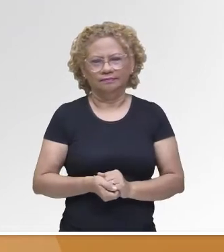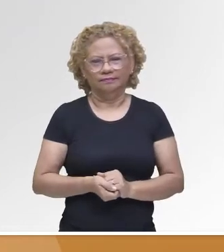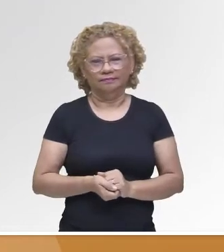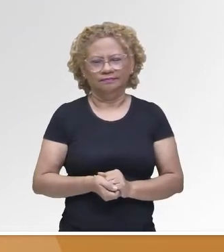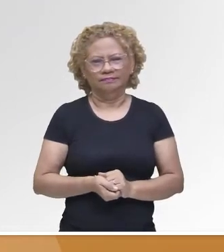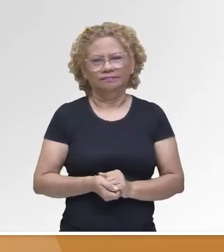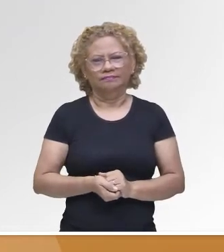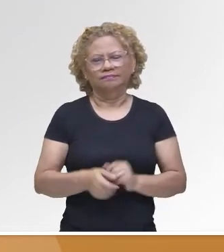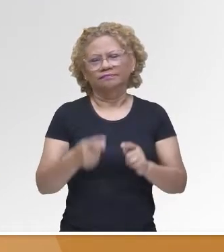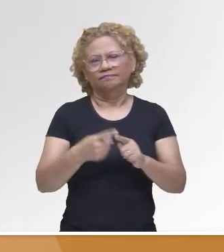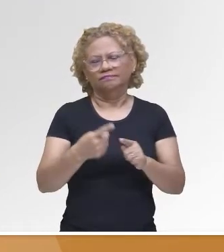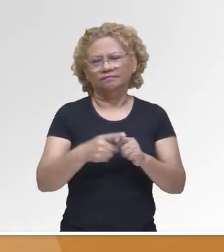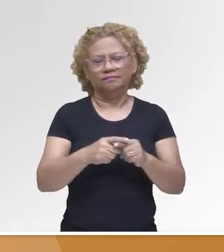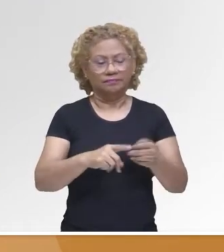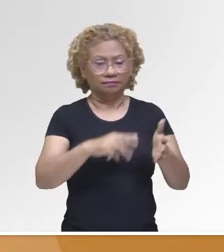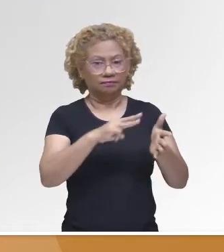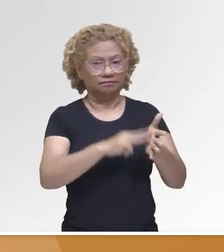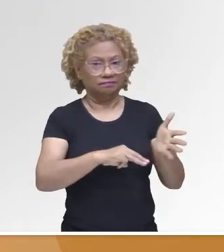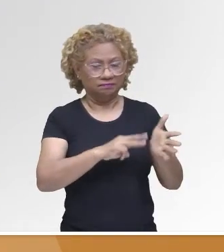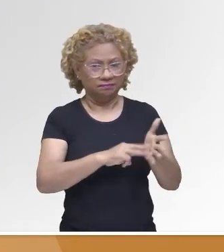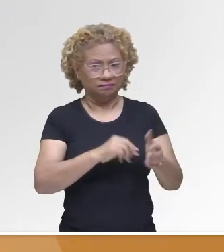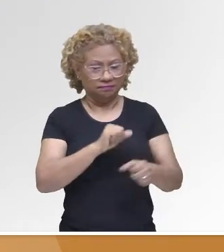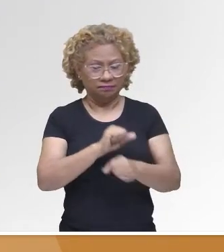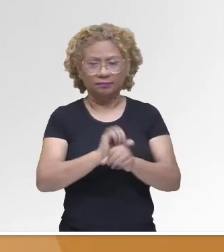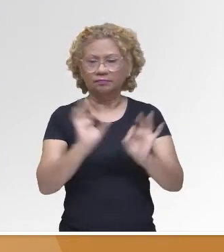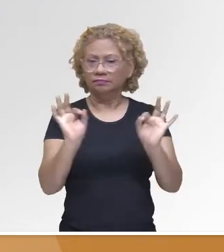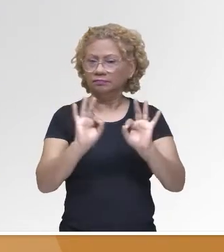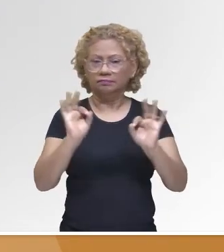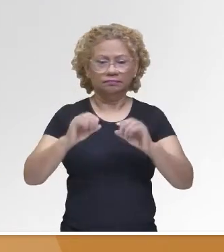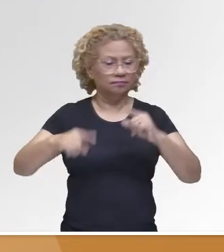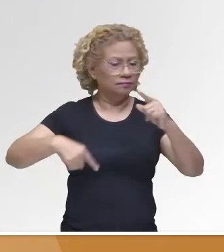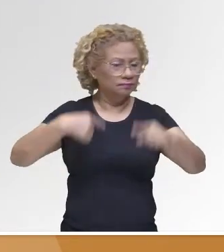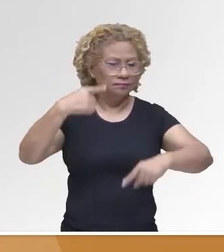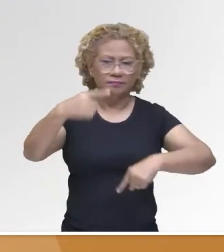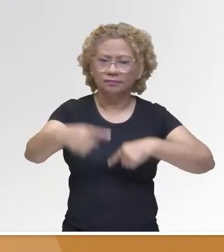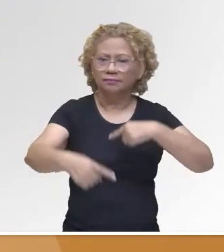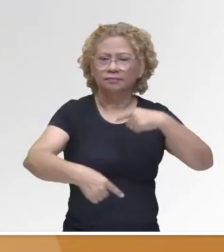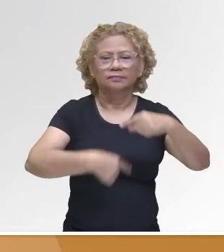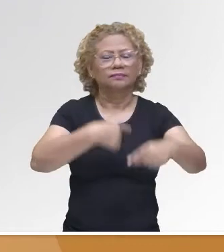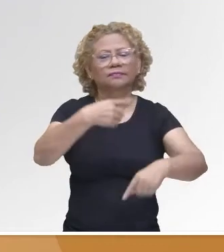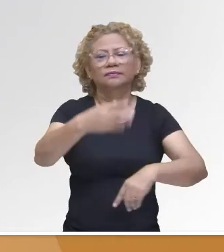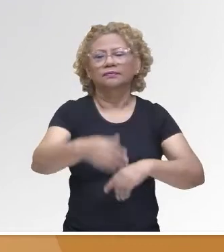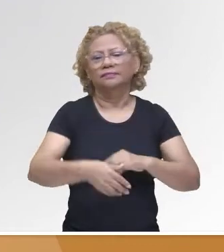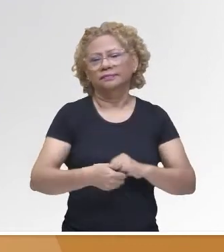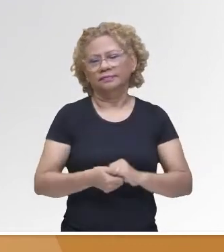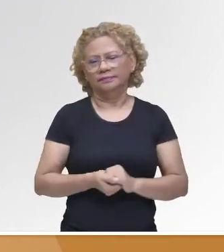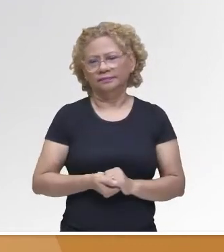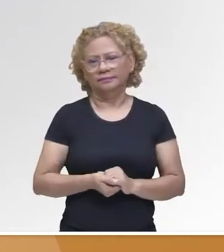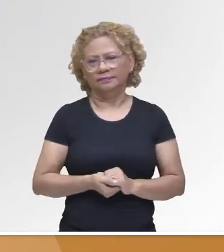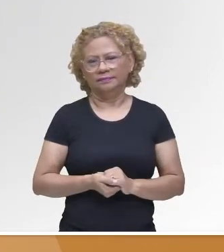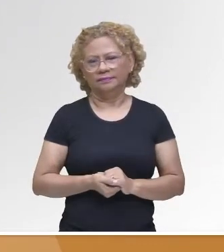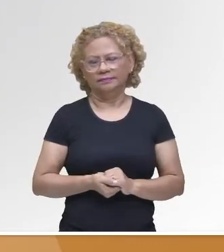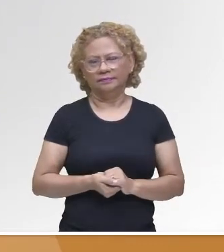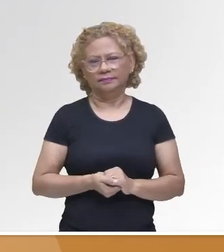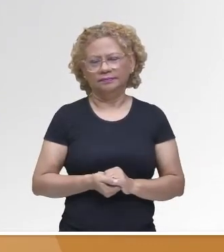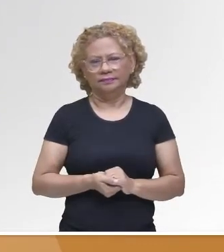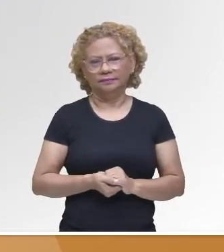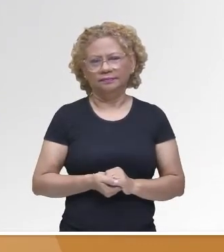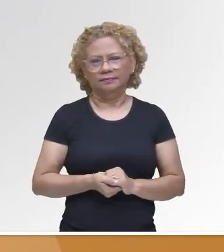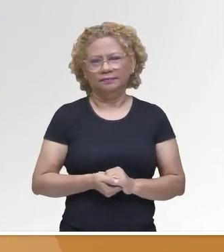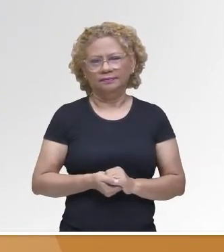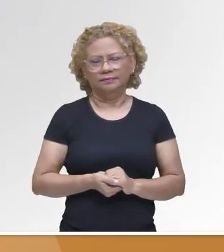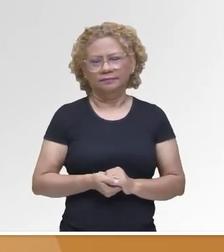é dinâmico na história da humanidade para buscar resolver os problemas. Né? Porque